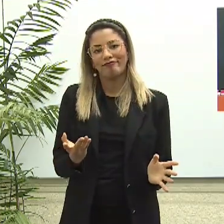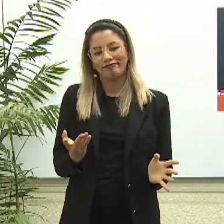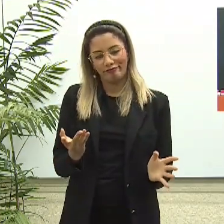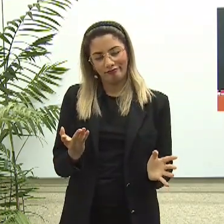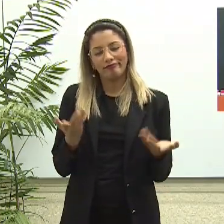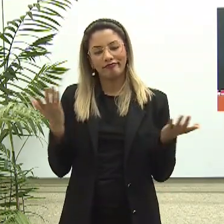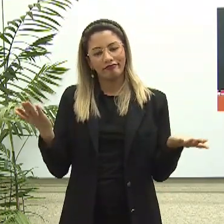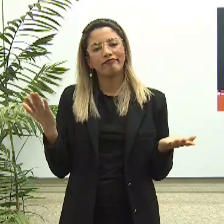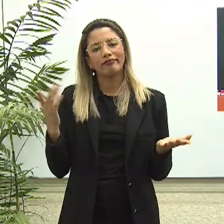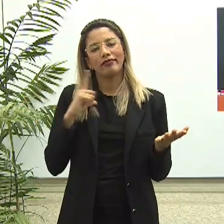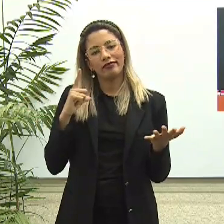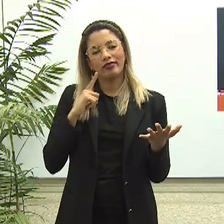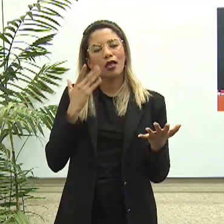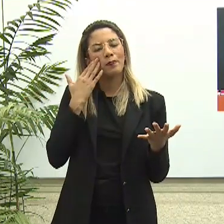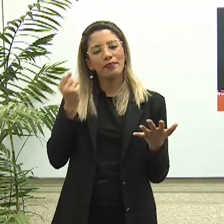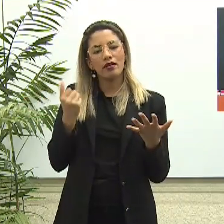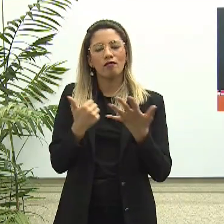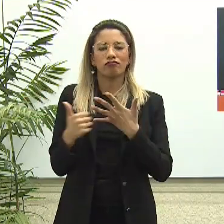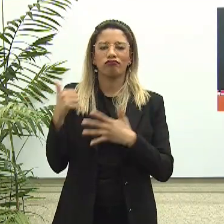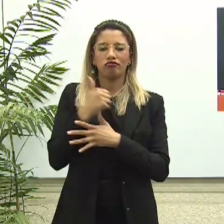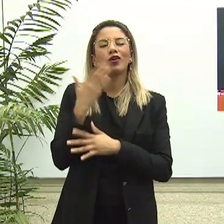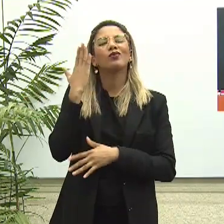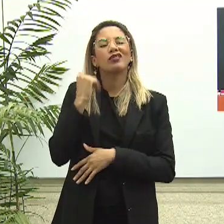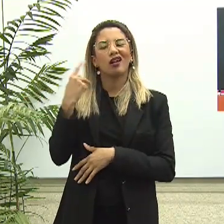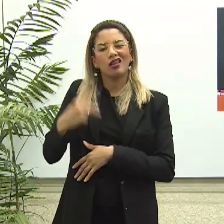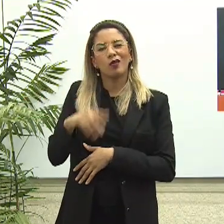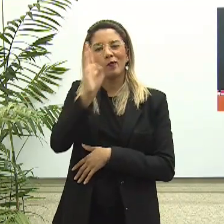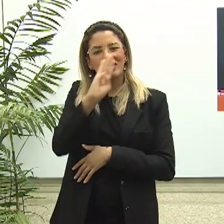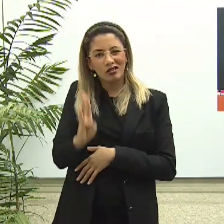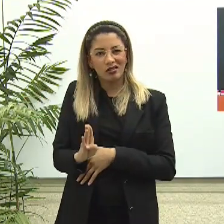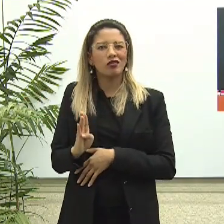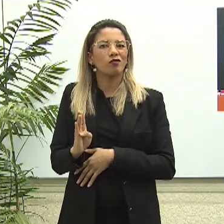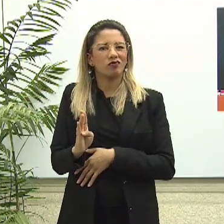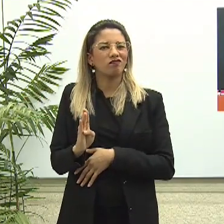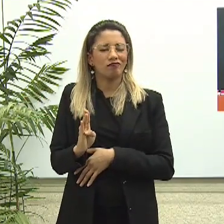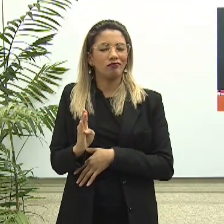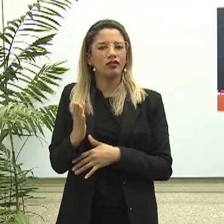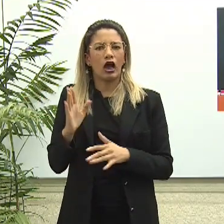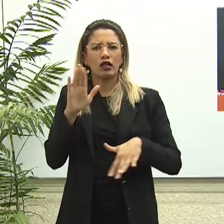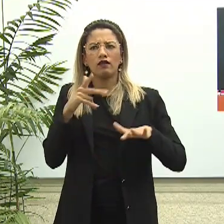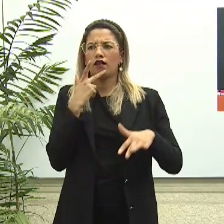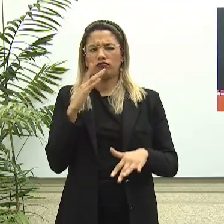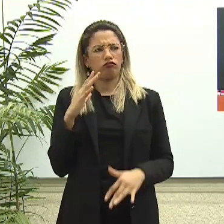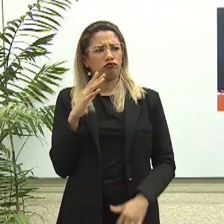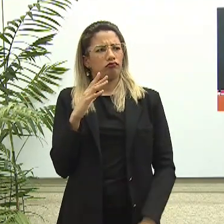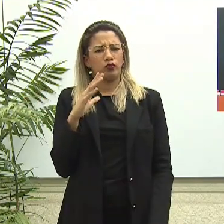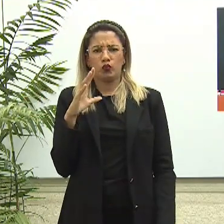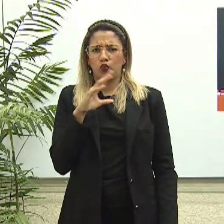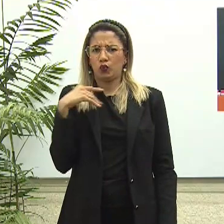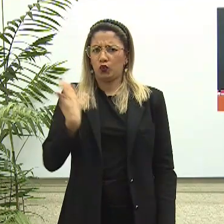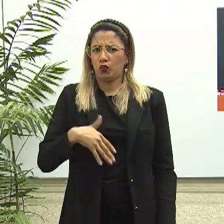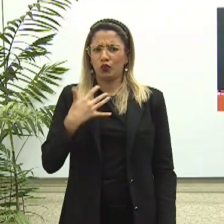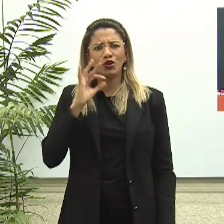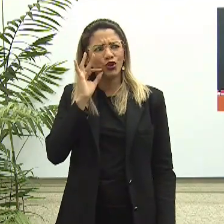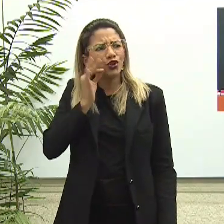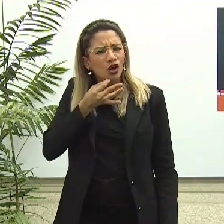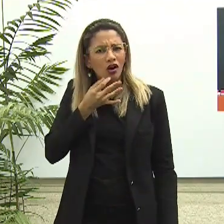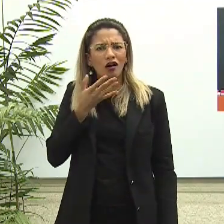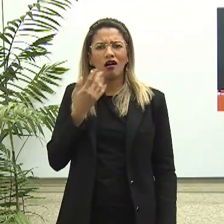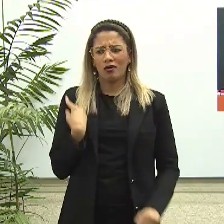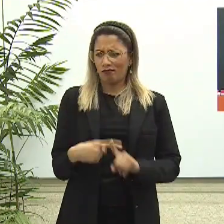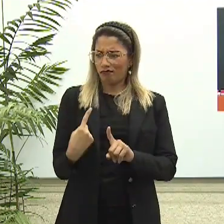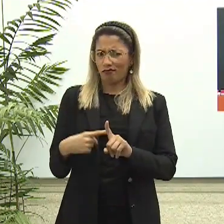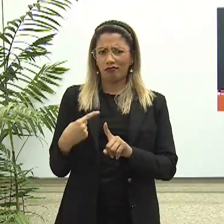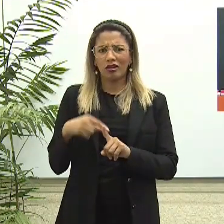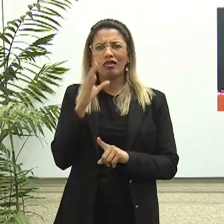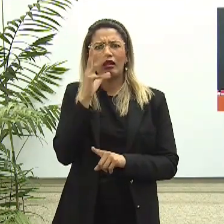transplante lembro um um caso muito recente no Brasil né que a gente se perguntou nossa que rápido né Eh como pode né porque demora tanto